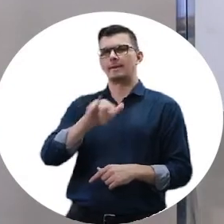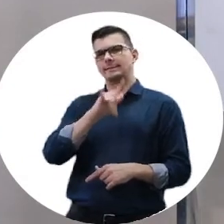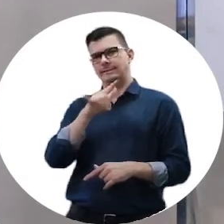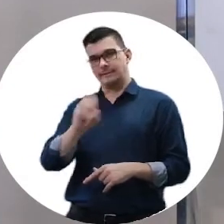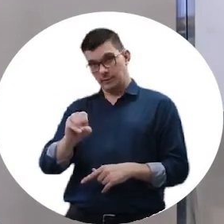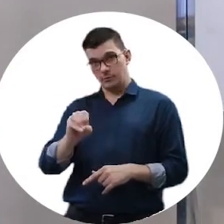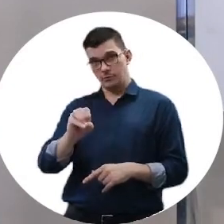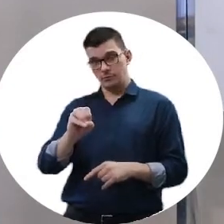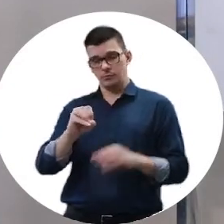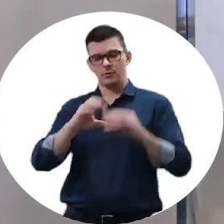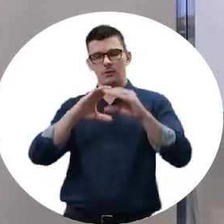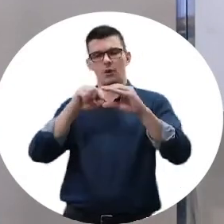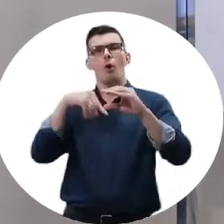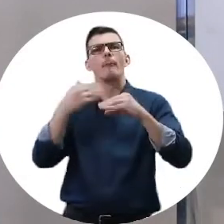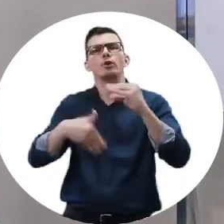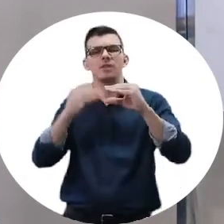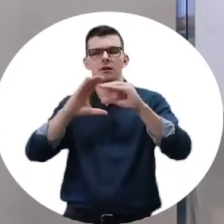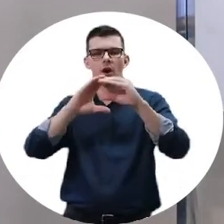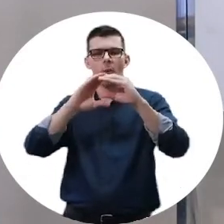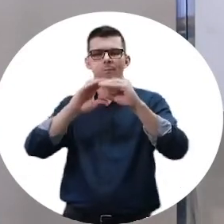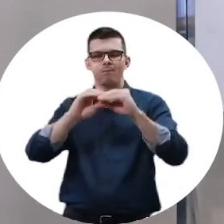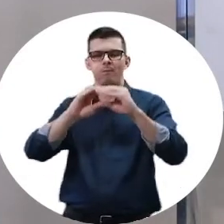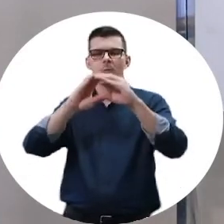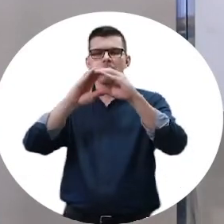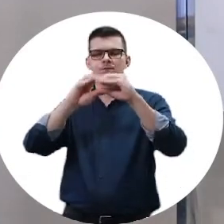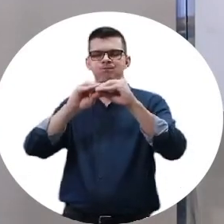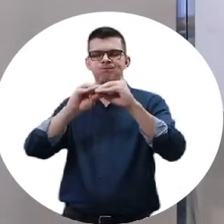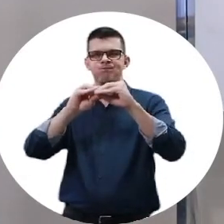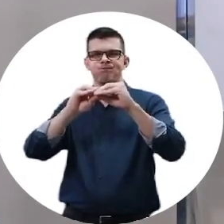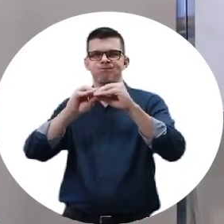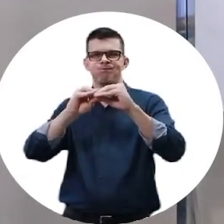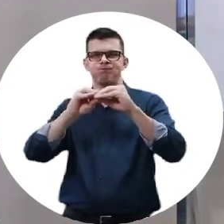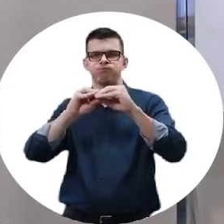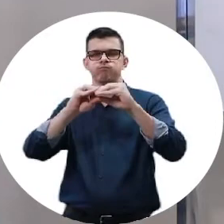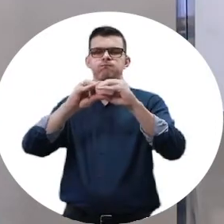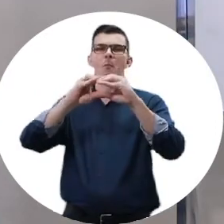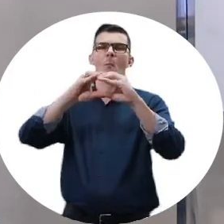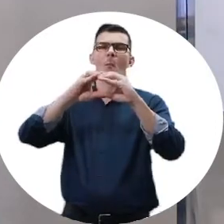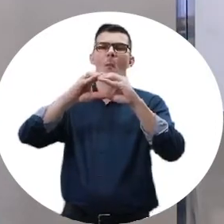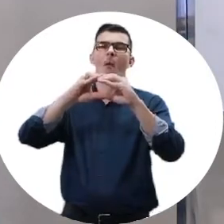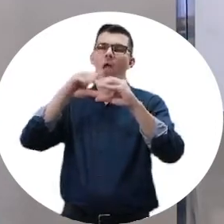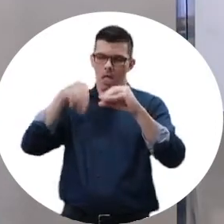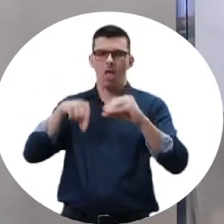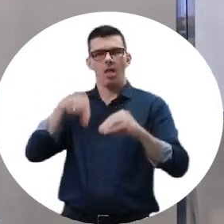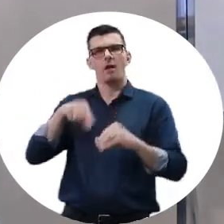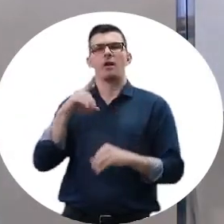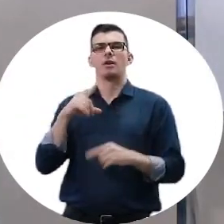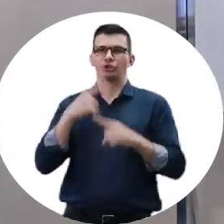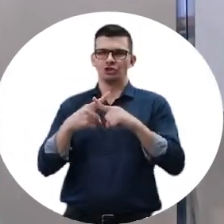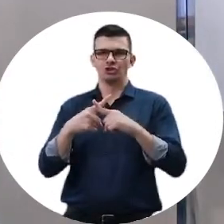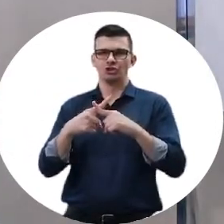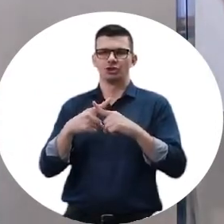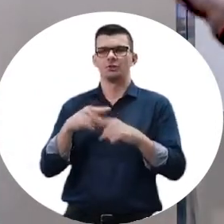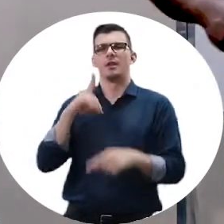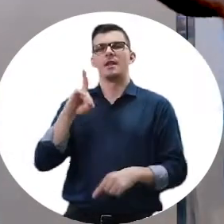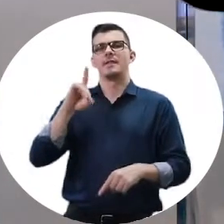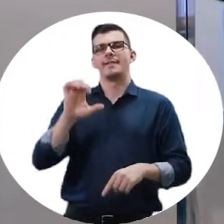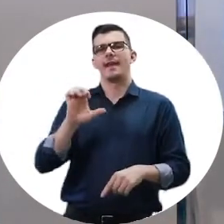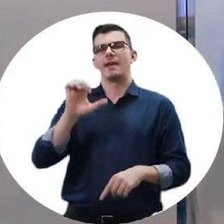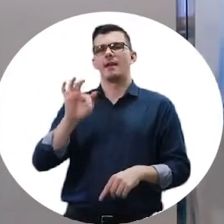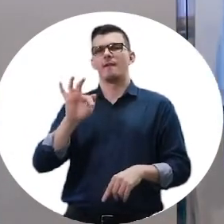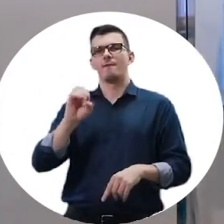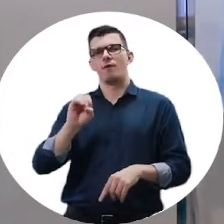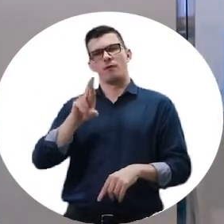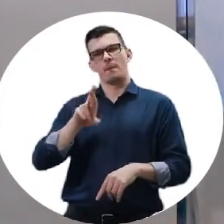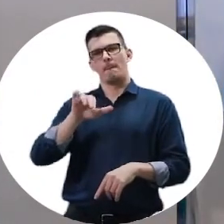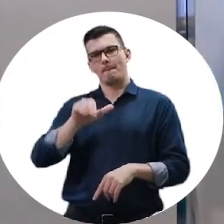deformação da mola. É o tanto que a mola distendeu. É a deformação da mola. O X é